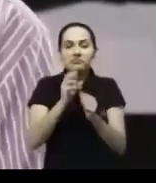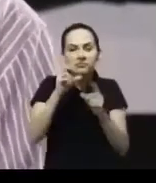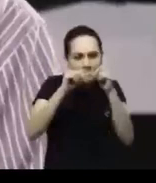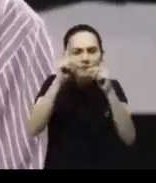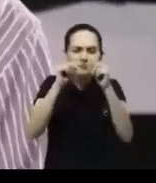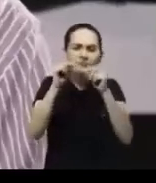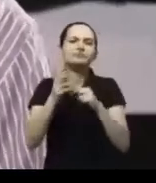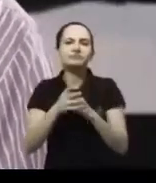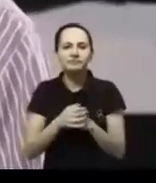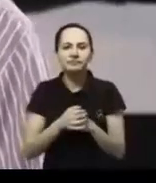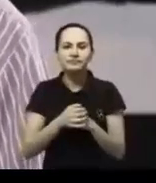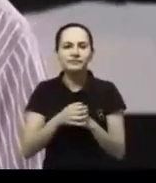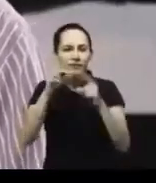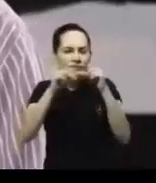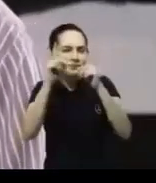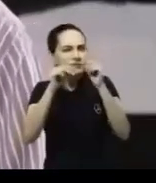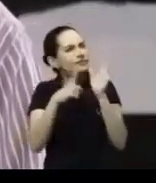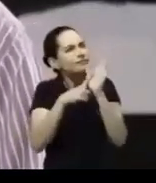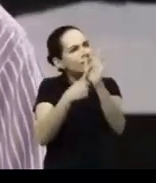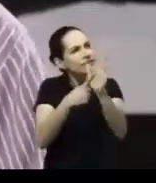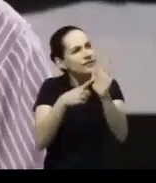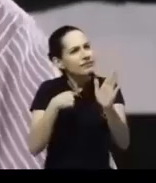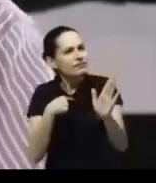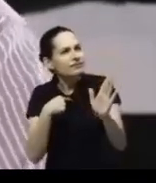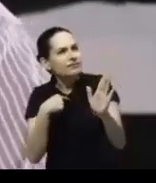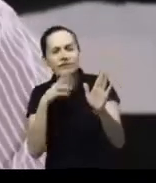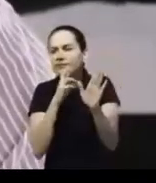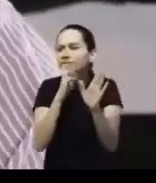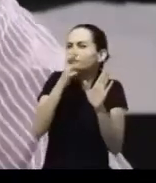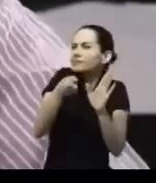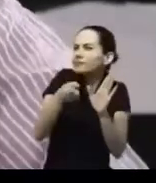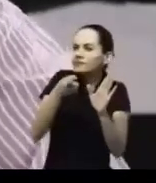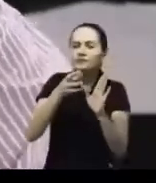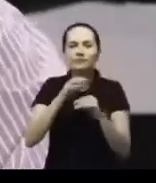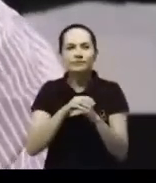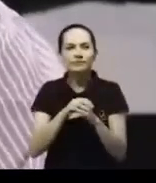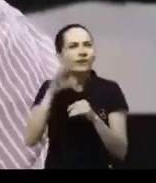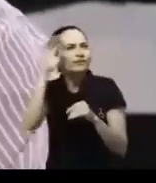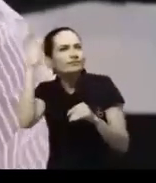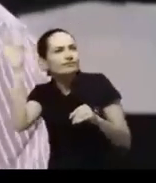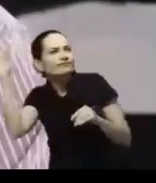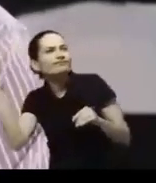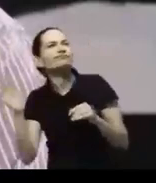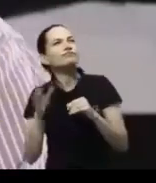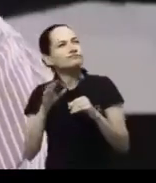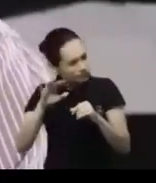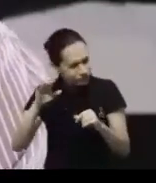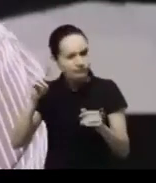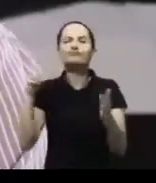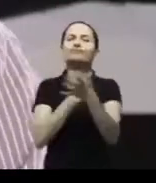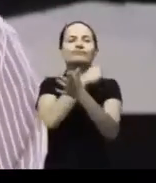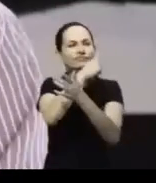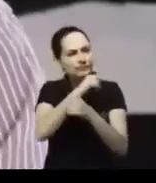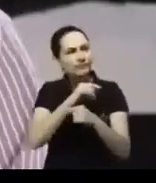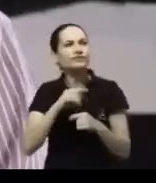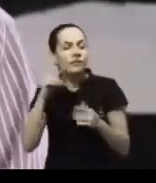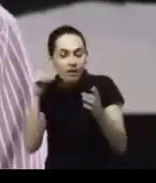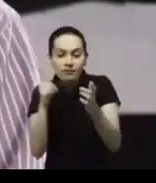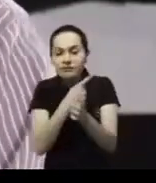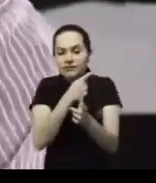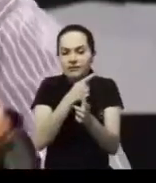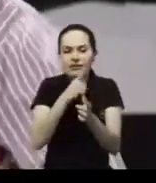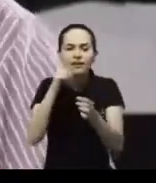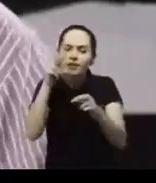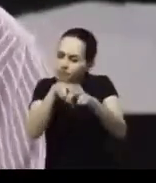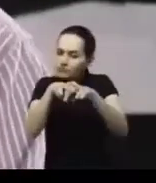ela representa hoje realização. Porque eu consegui me tornar uma pessoa realizada naquilo que eu fazia